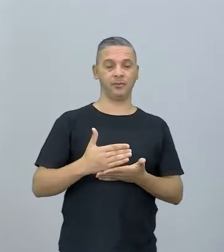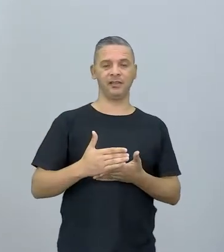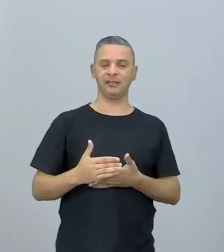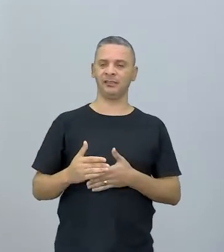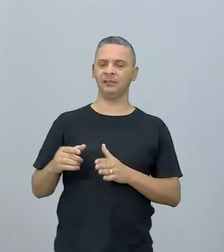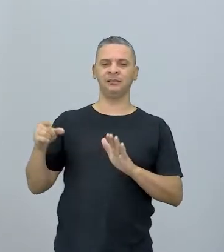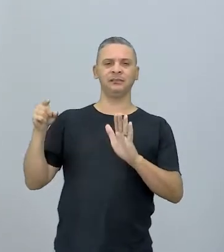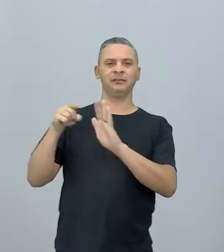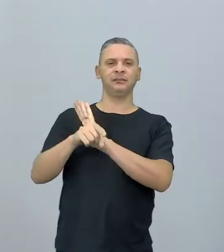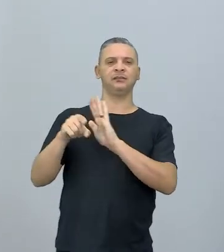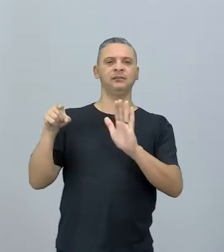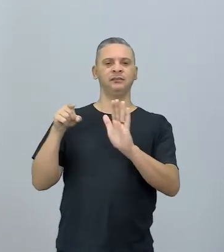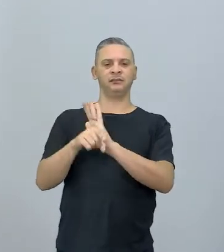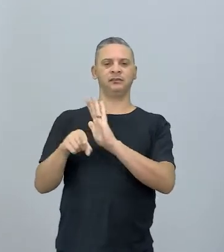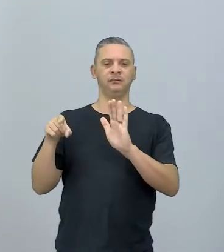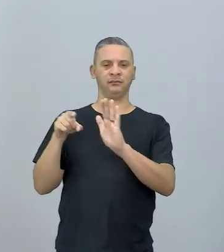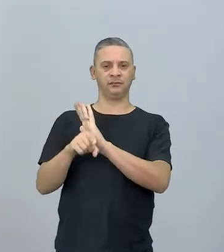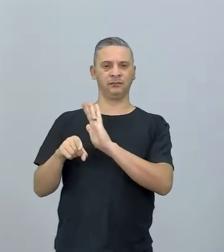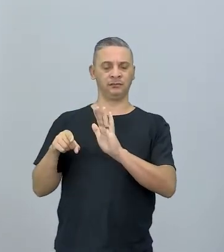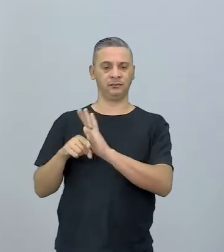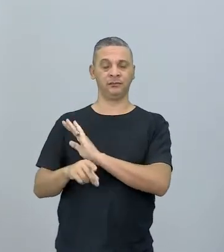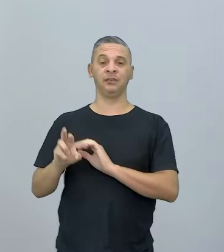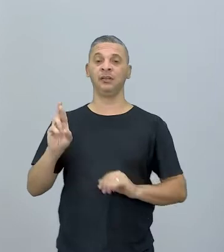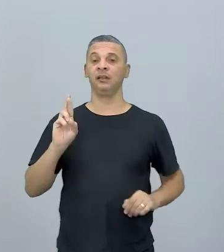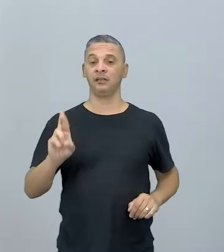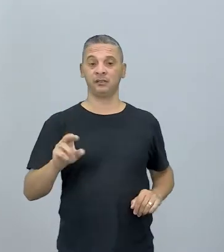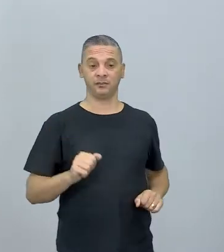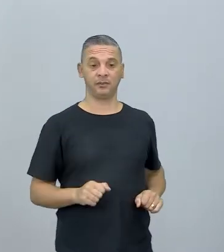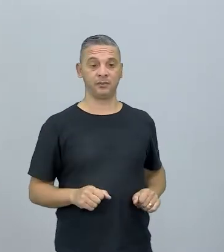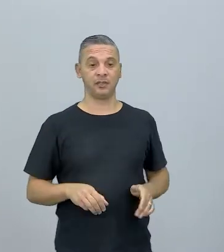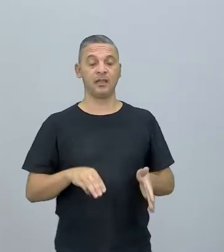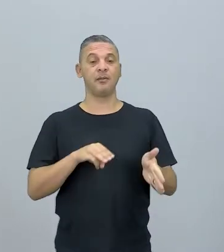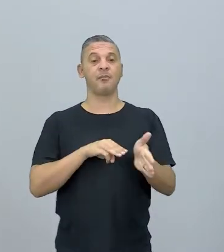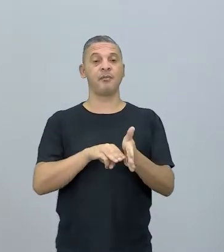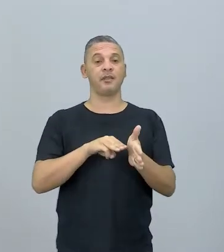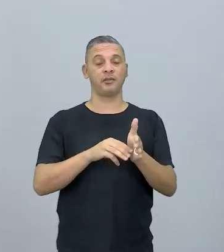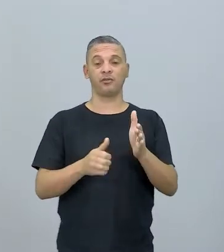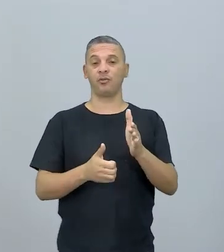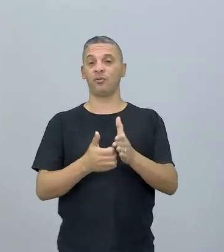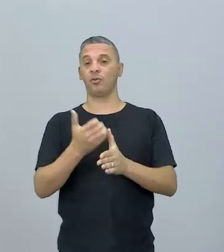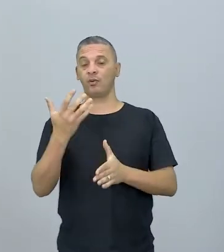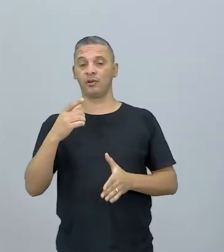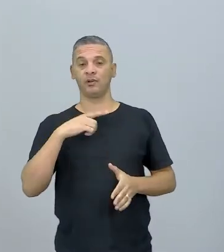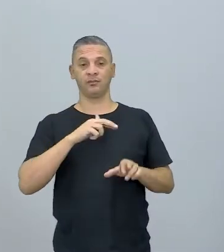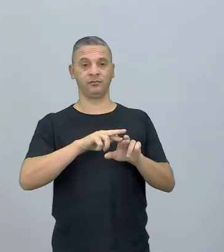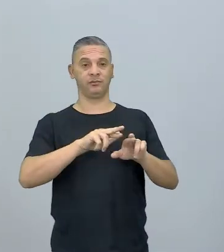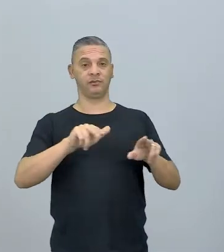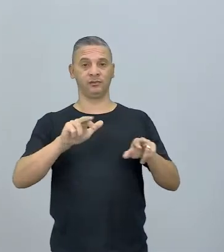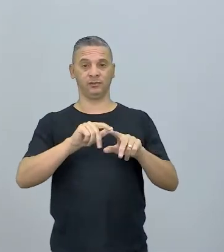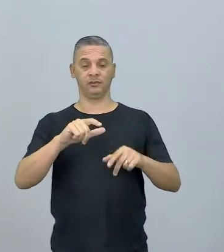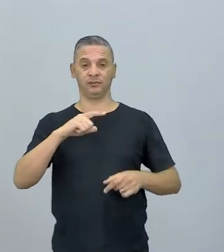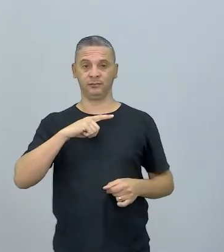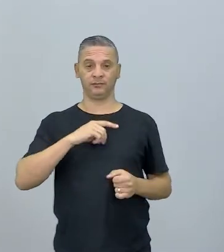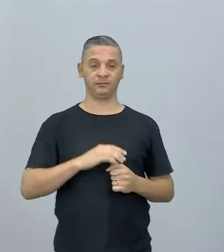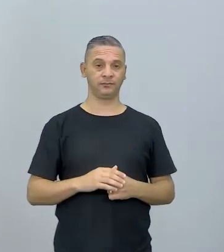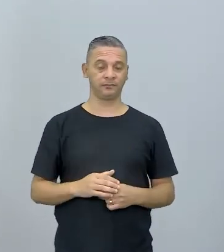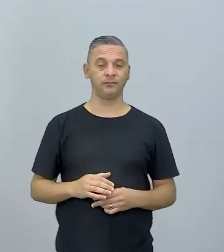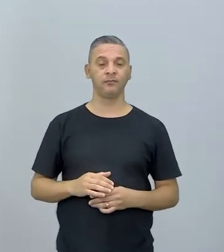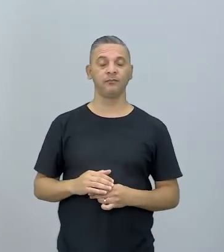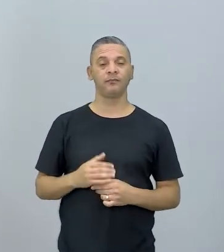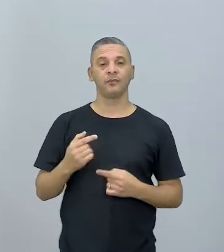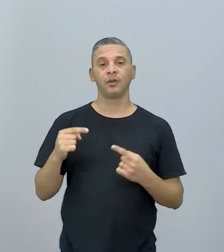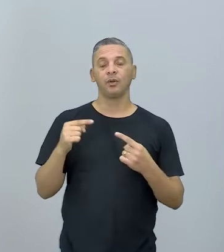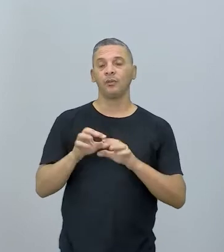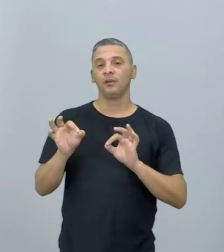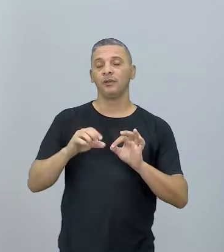questionários, né? Os questionários que são método quantitativo, falei na aula passada então. Método